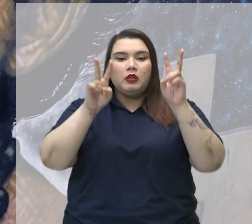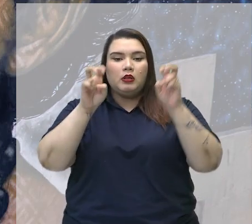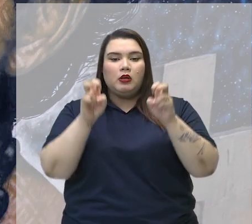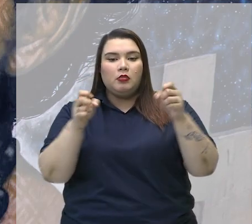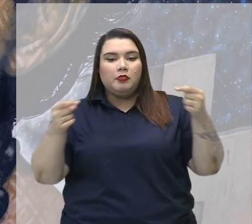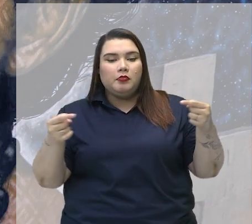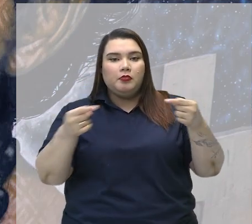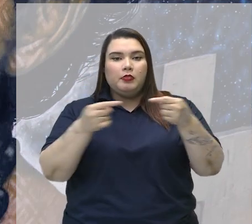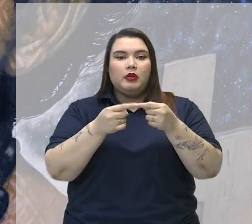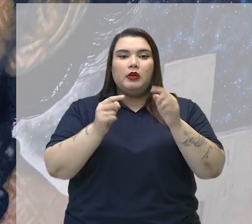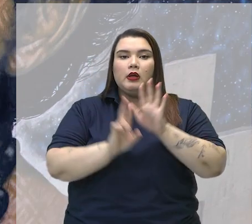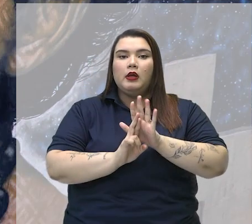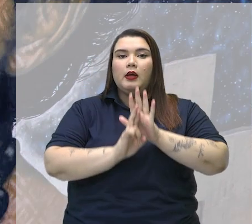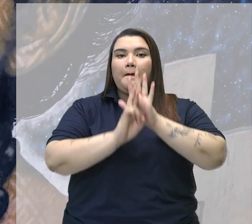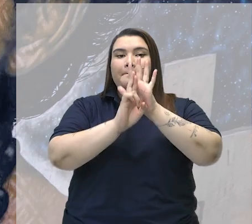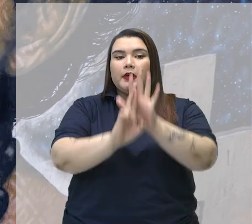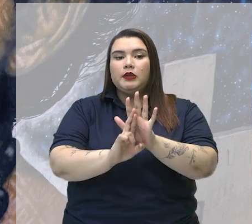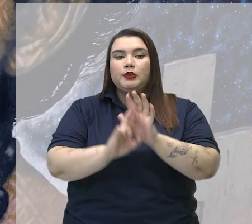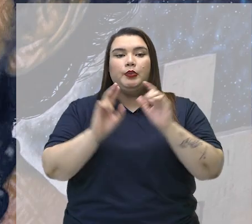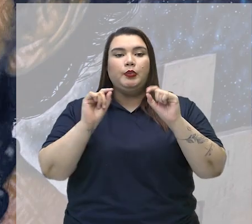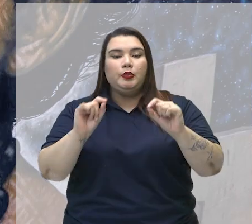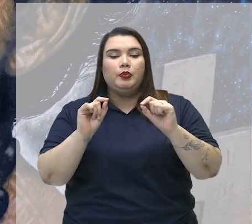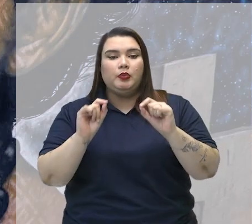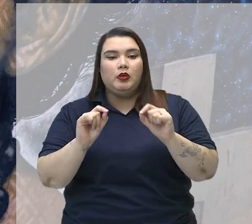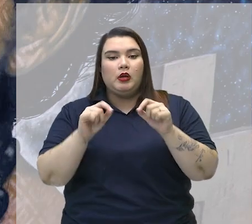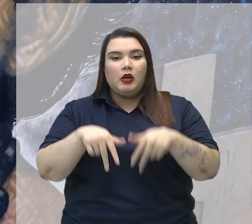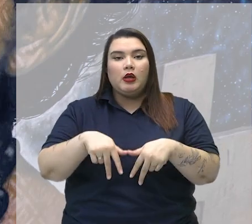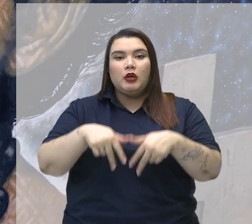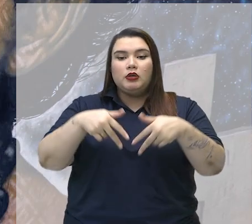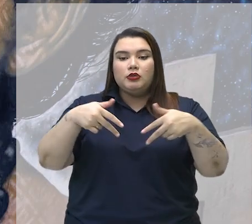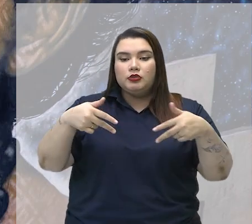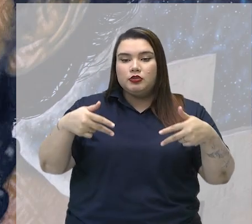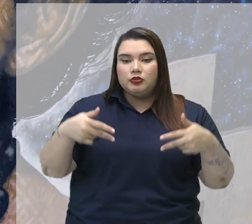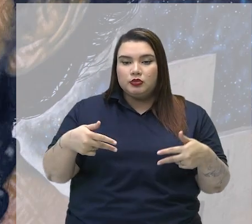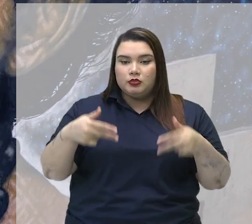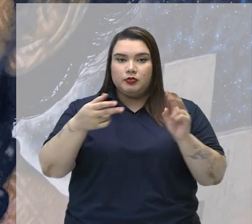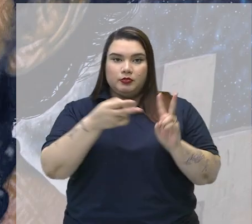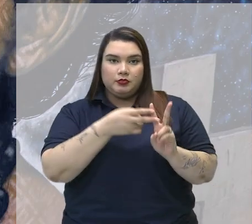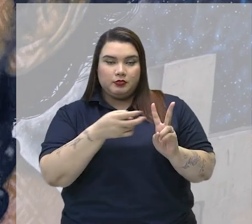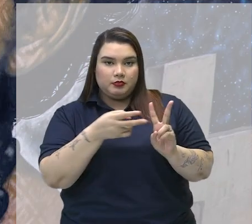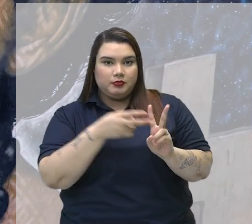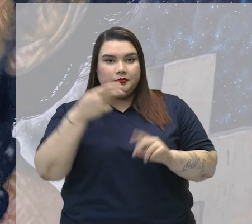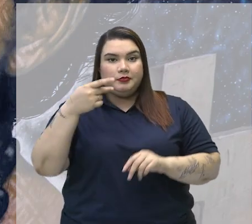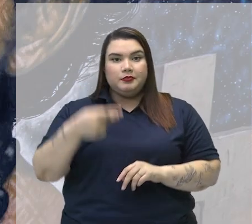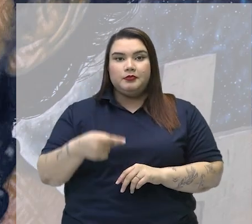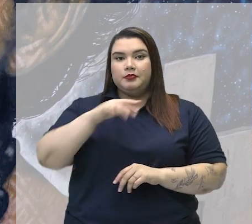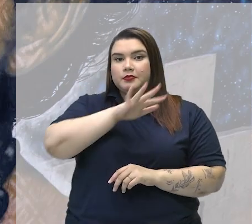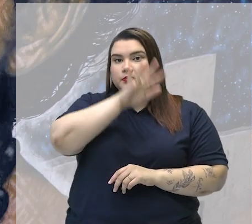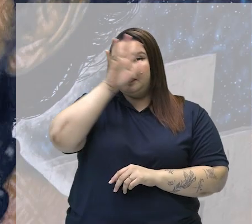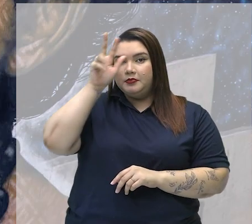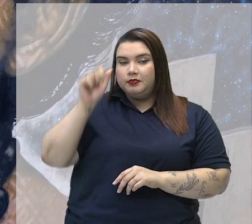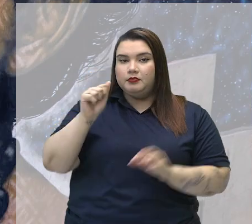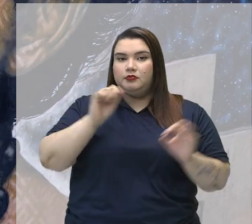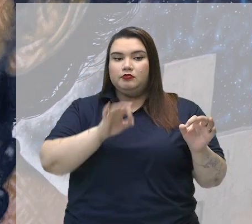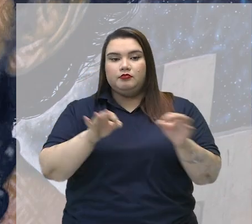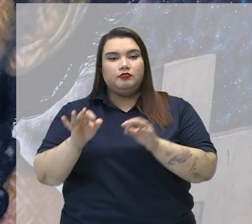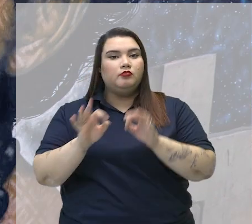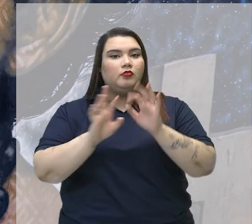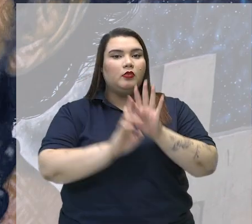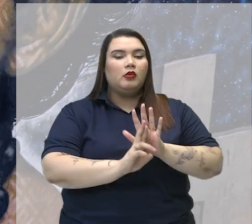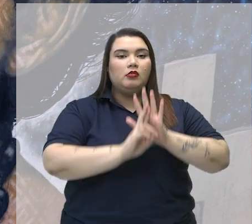seus grafites que ele representa as etnias indígenas aqui do Amazonas,